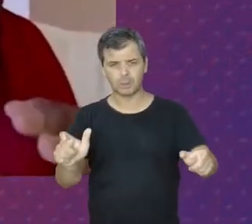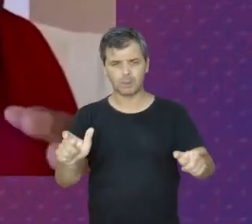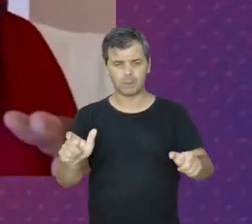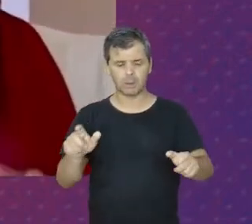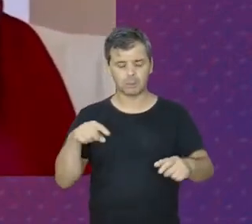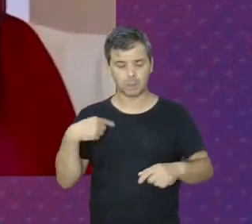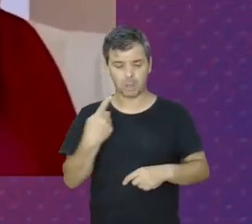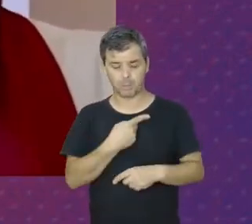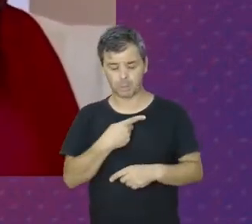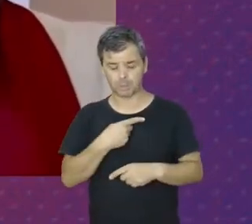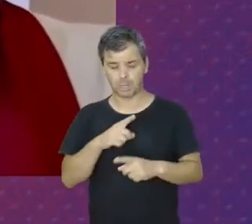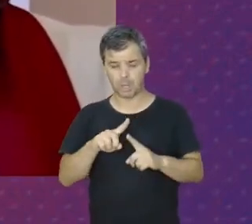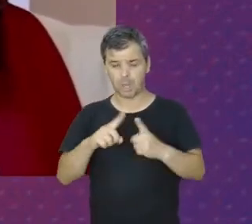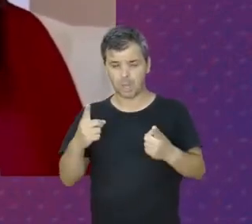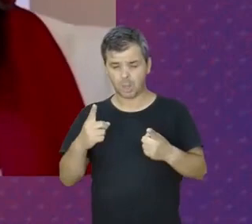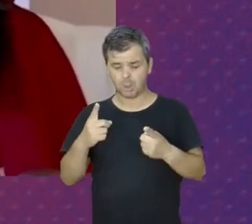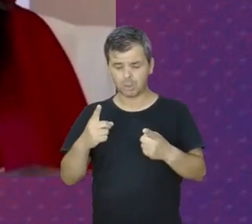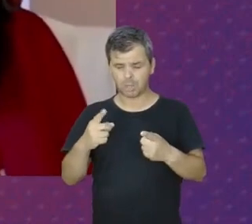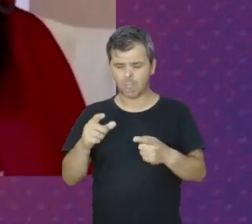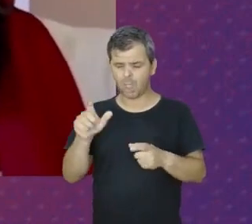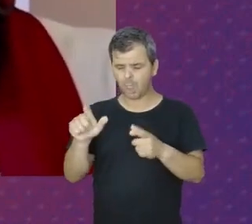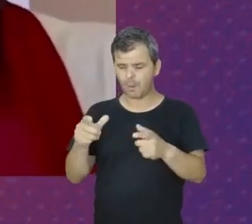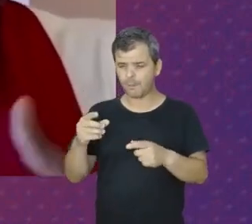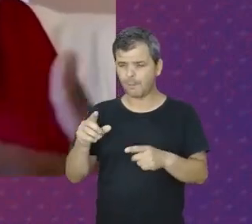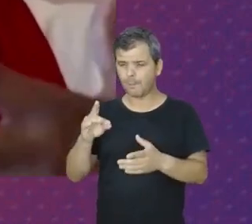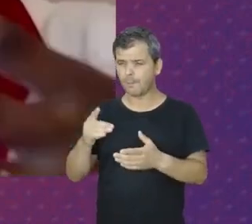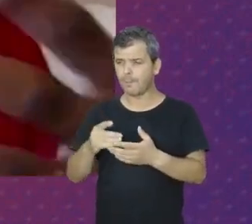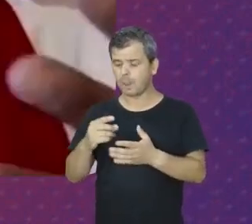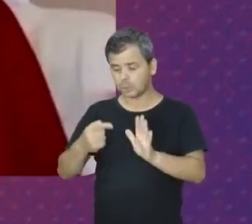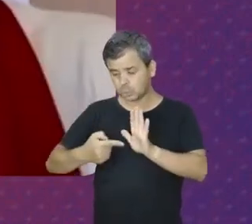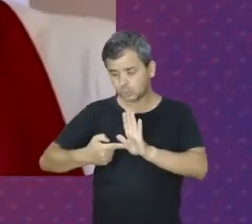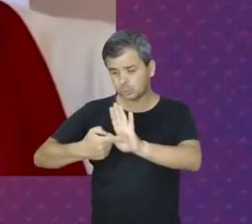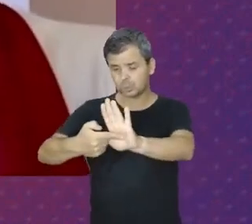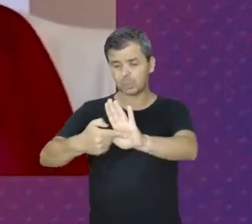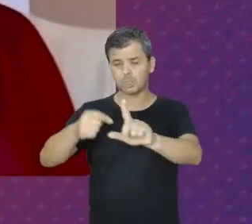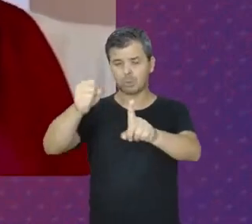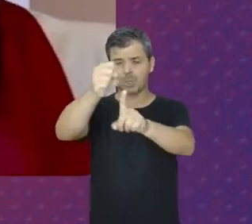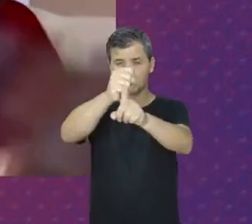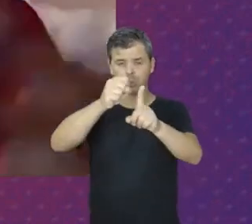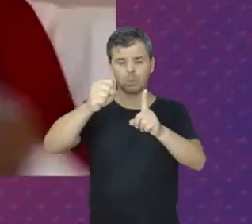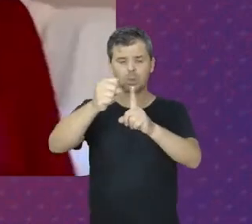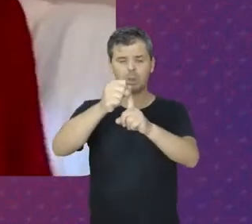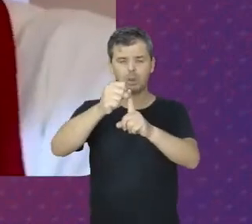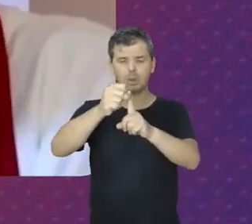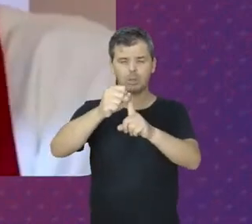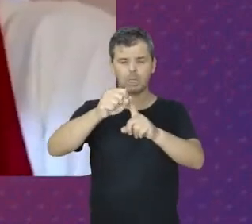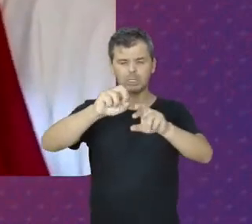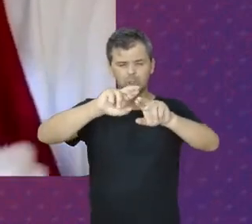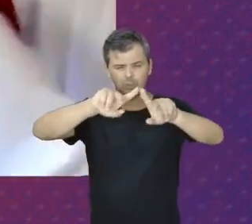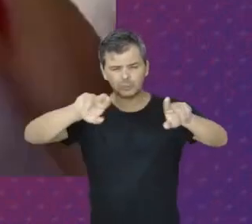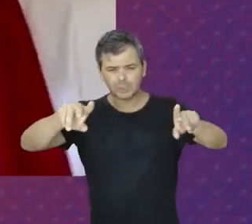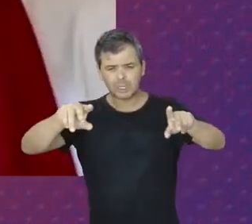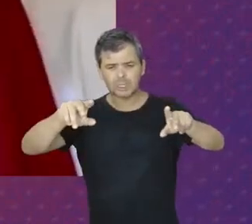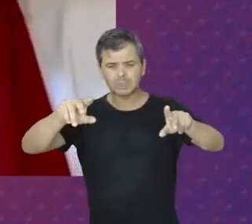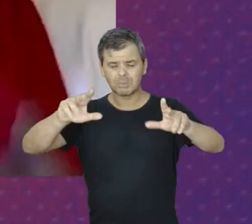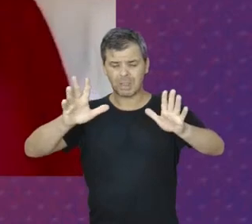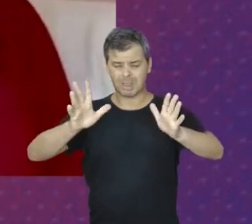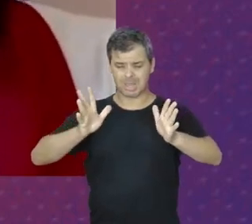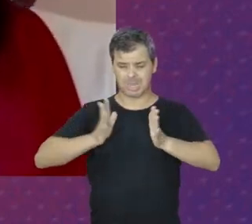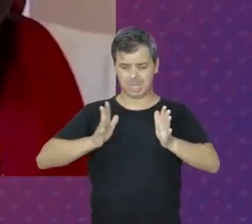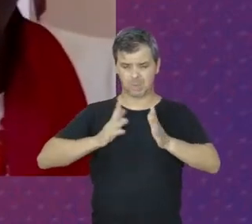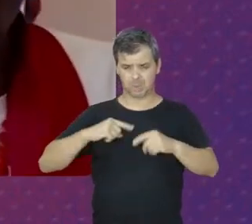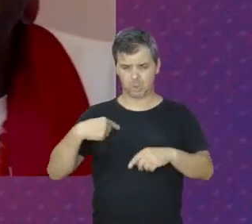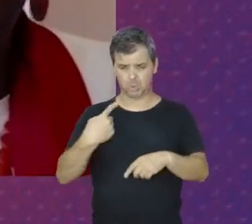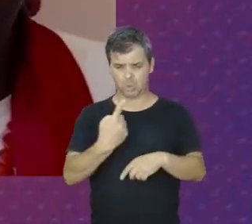ela possa dar a condição de mostrar para a sociedade a diversidade riquíssima que